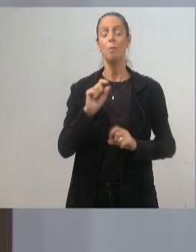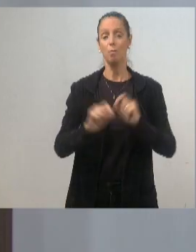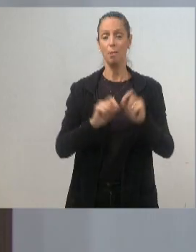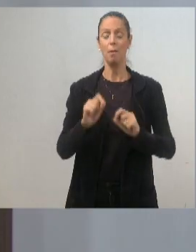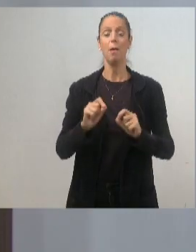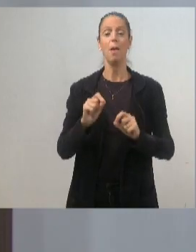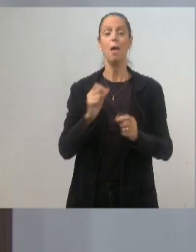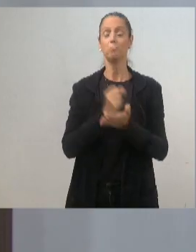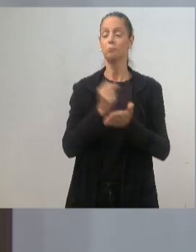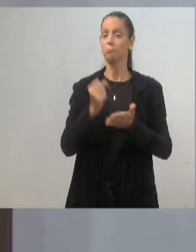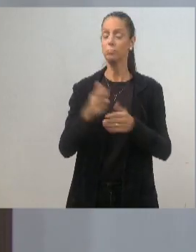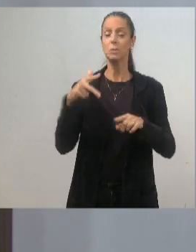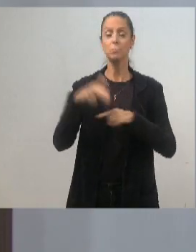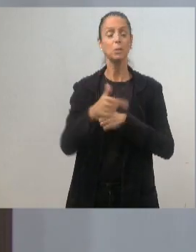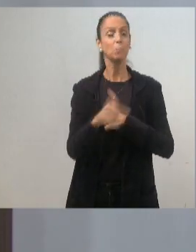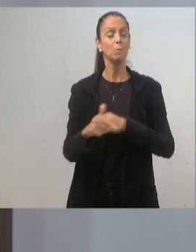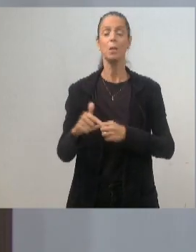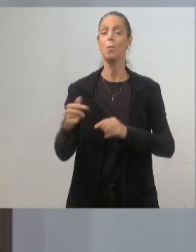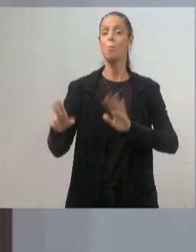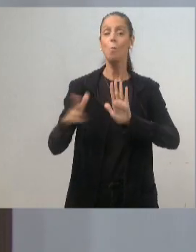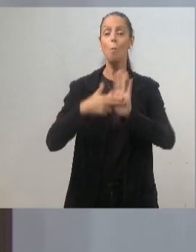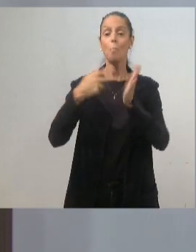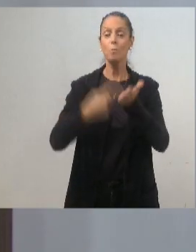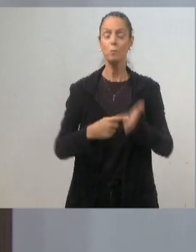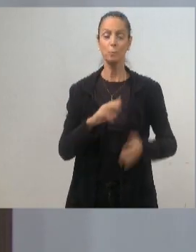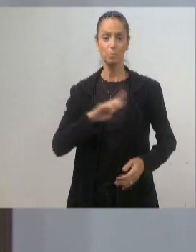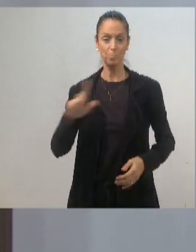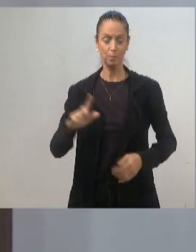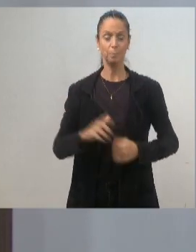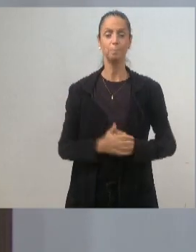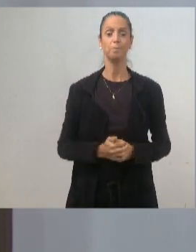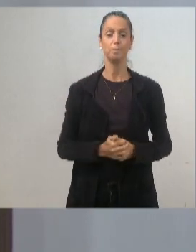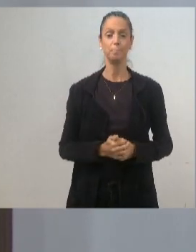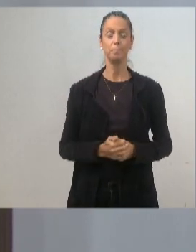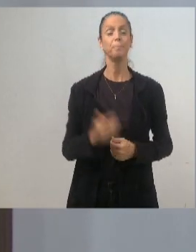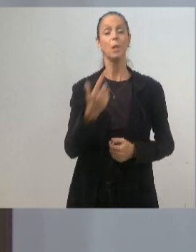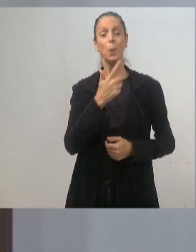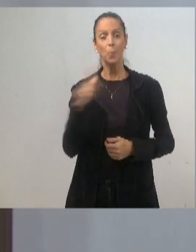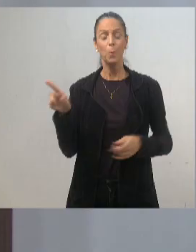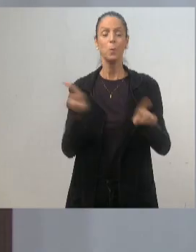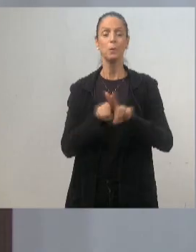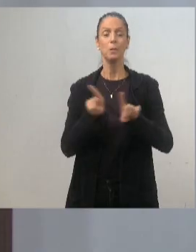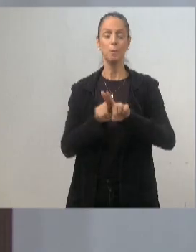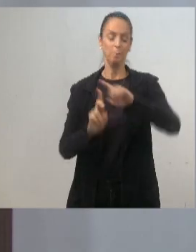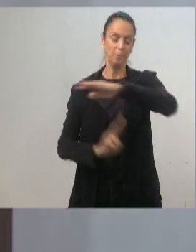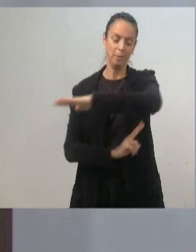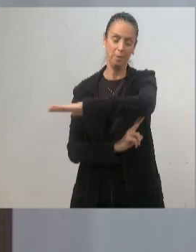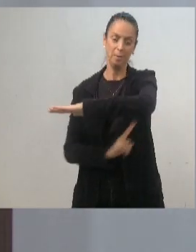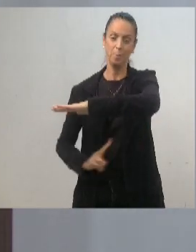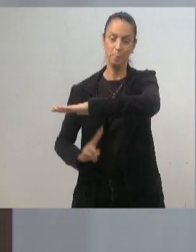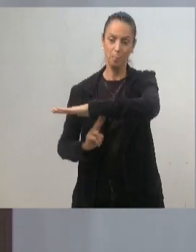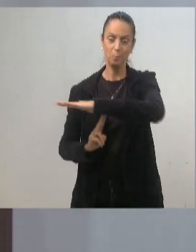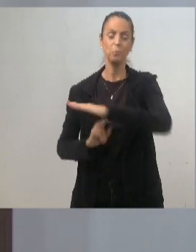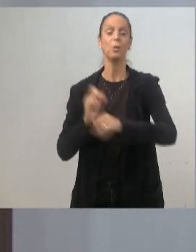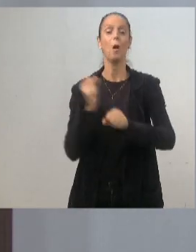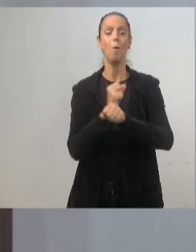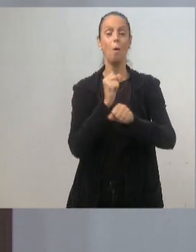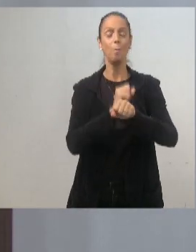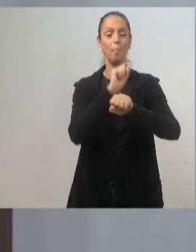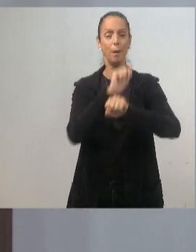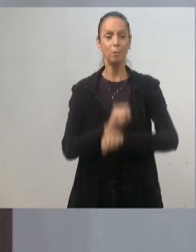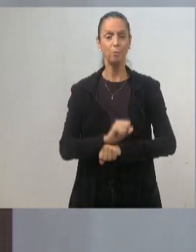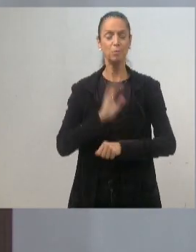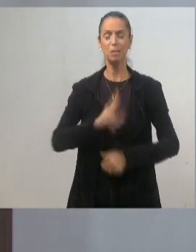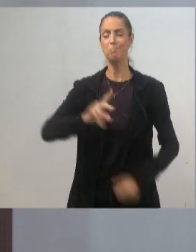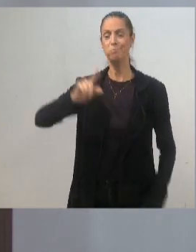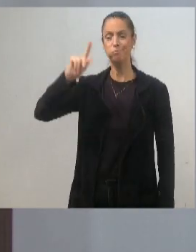compromisso com Blumenau. E falando de obras paradas, eu quero fazer um apontamento também aqui da ponte que fica ali na rua Engenheiro do Deck, que já